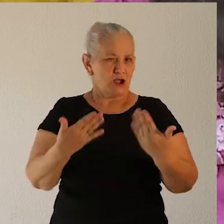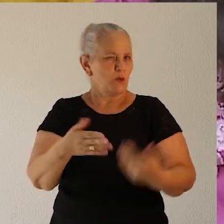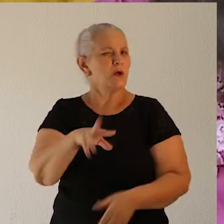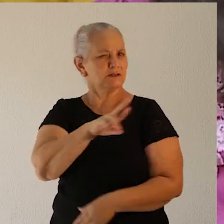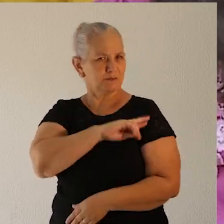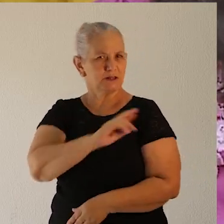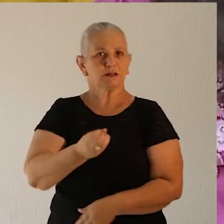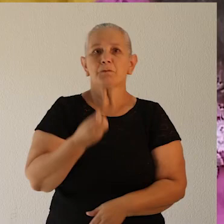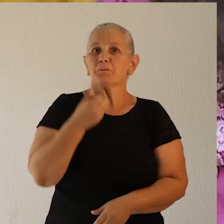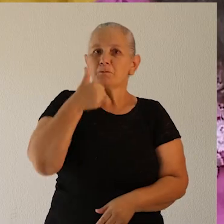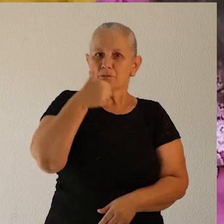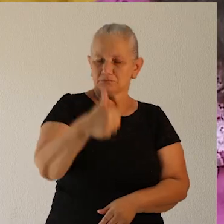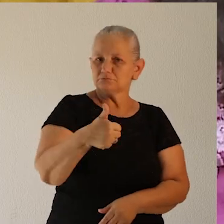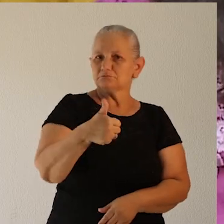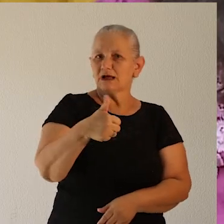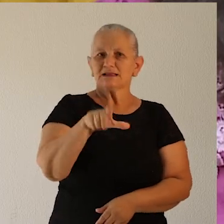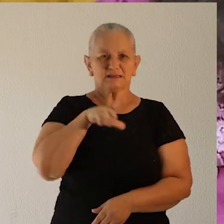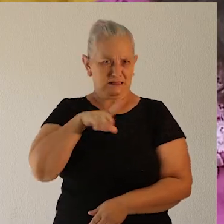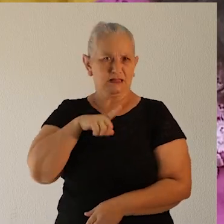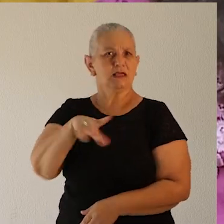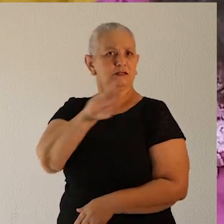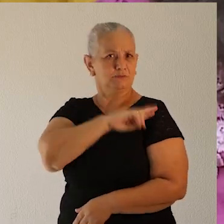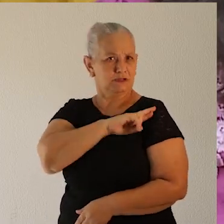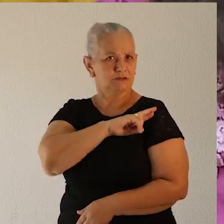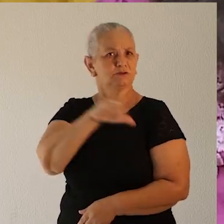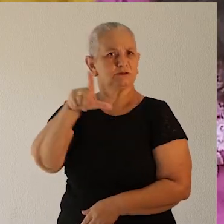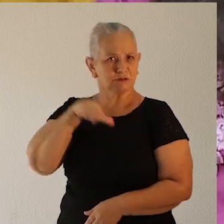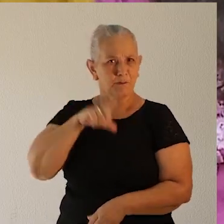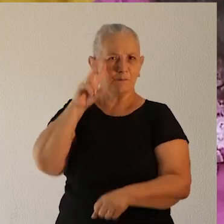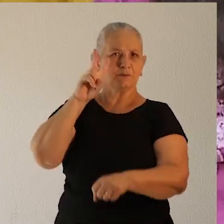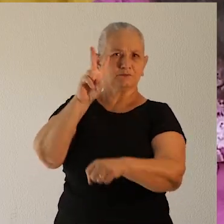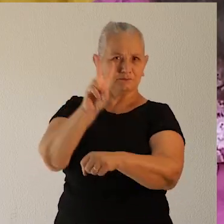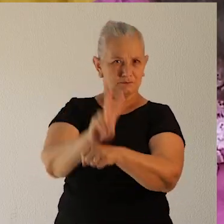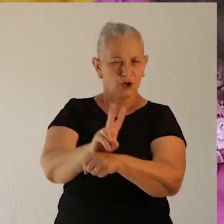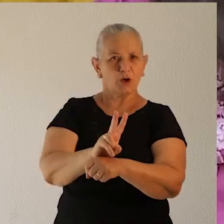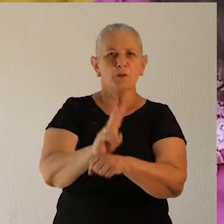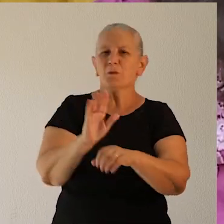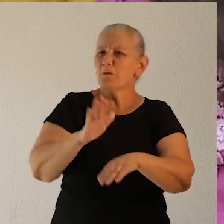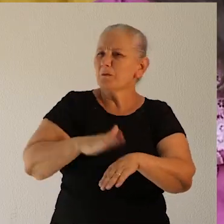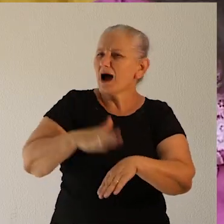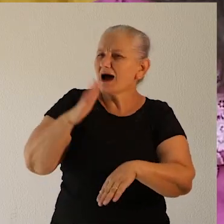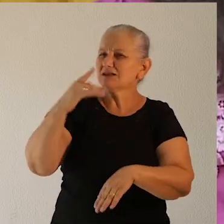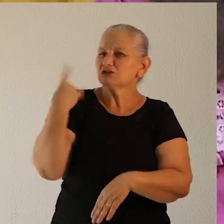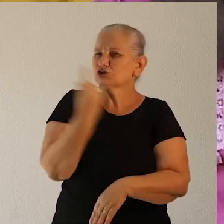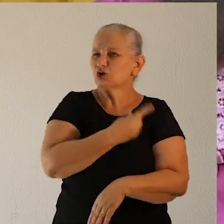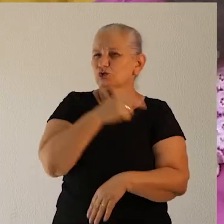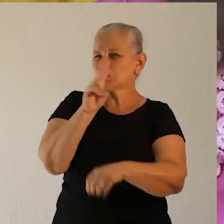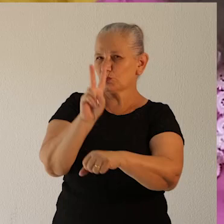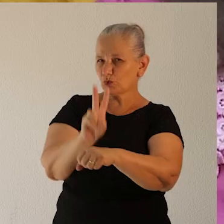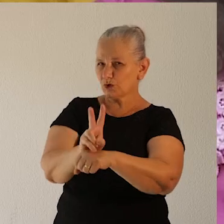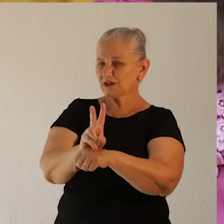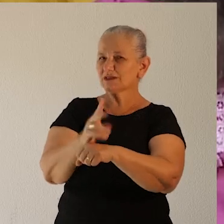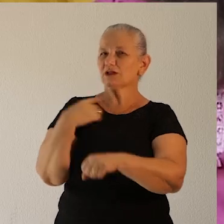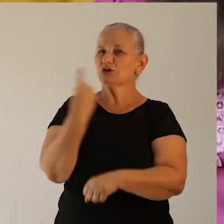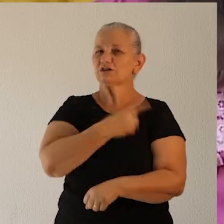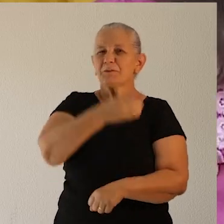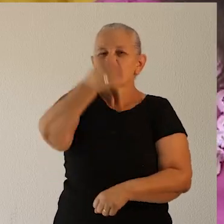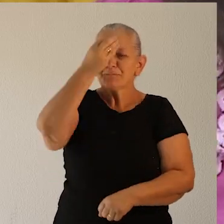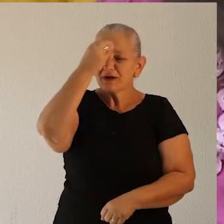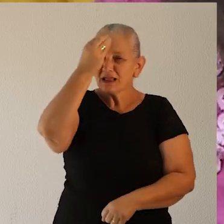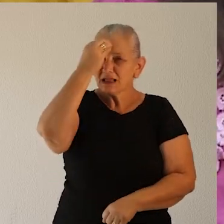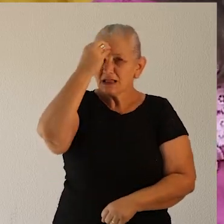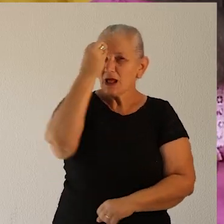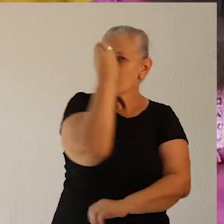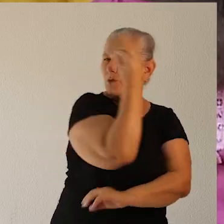Respeito é bom, se há respeito há proteção. Quanto mais cuidamos, mais aprendemos a ser da